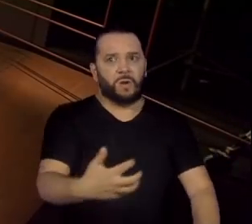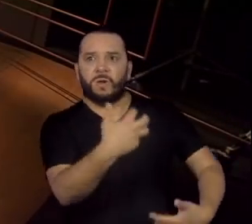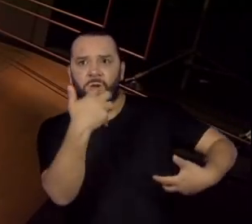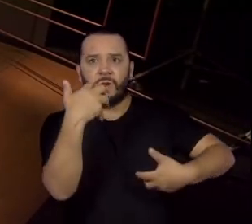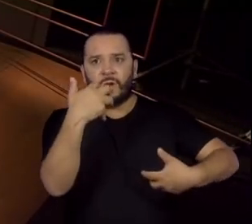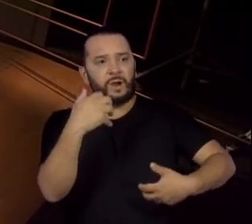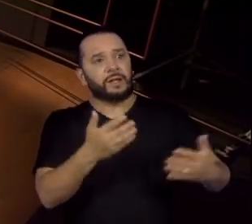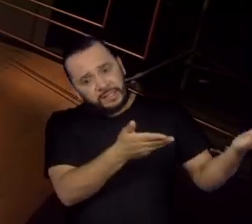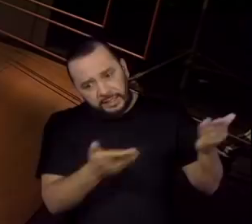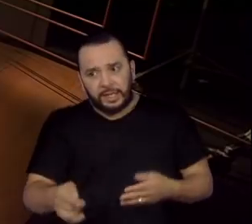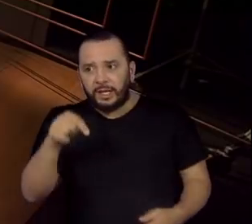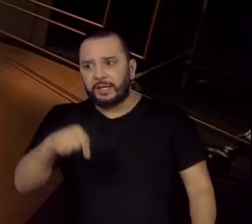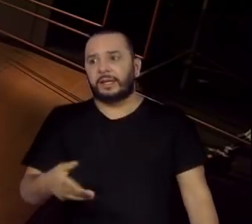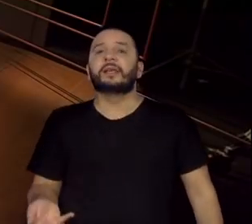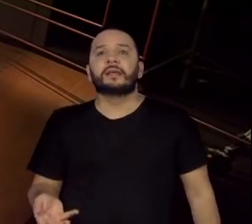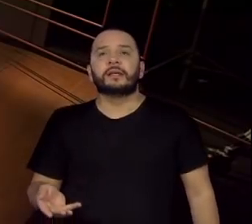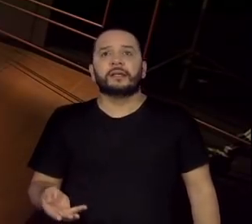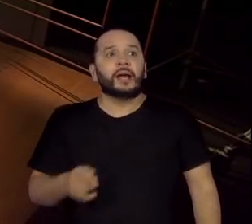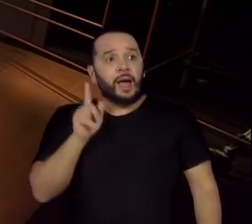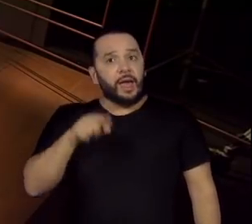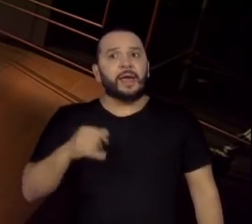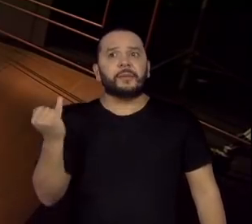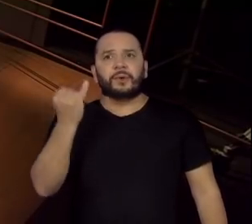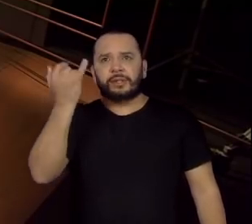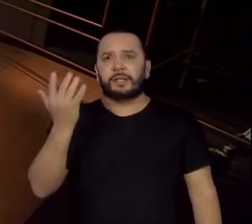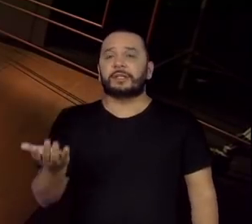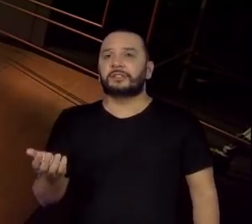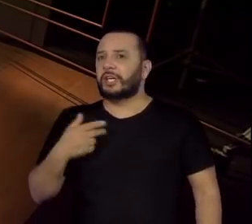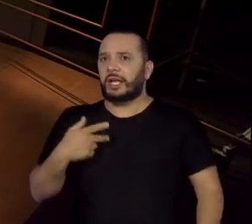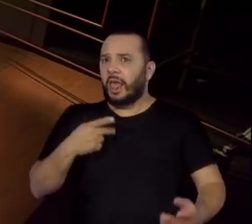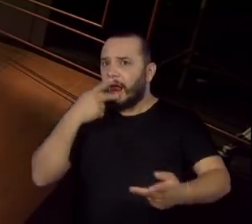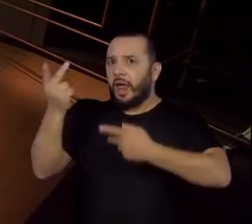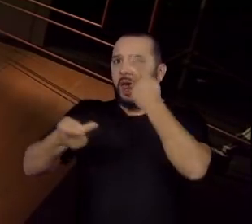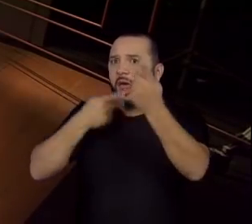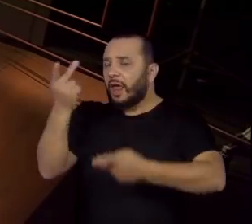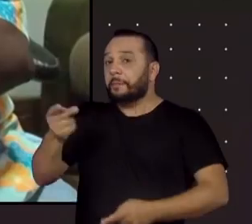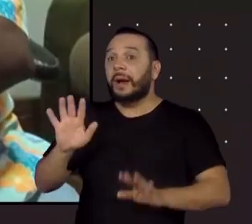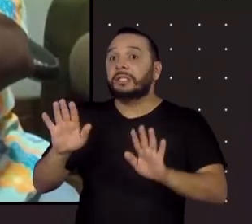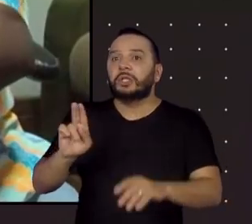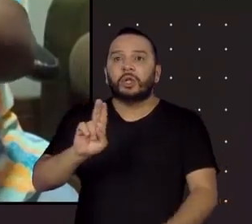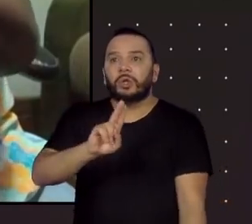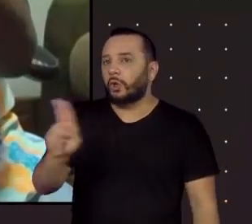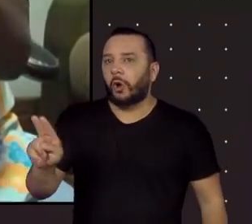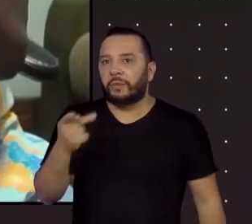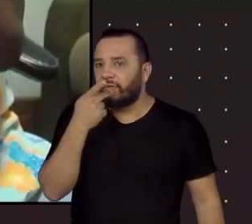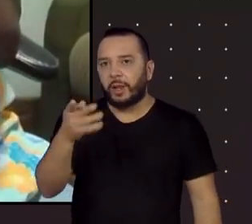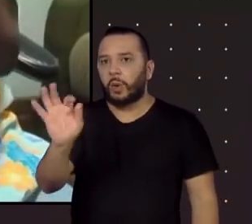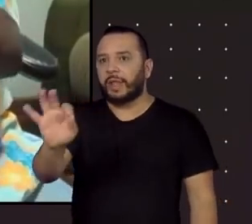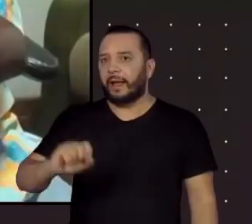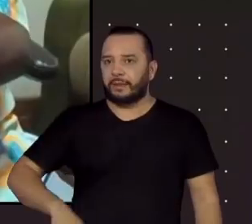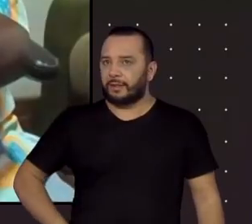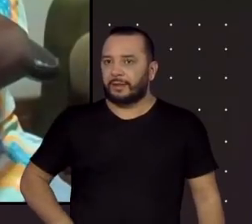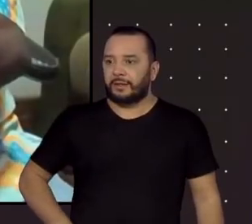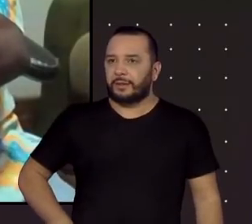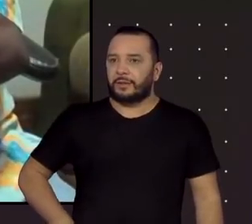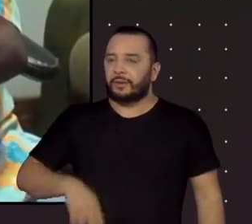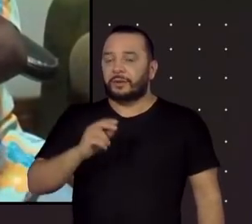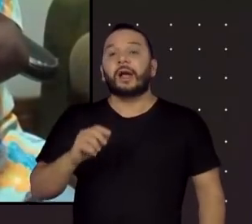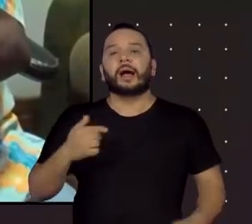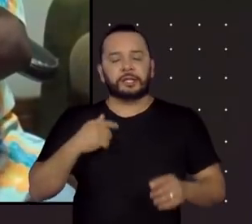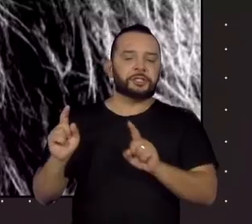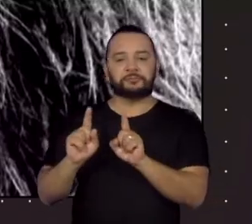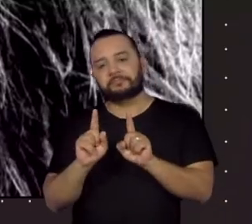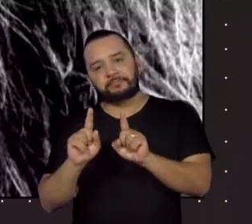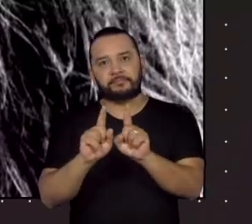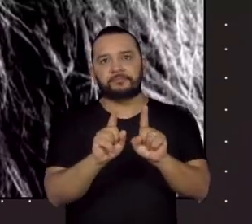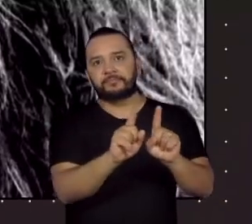ela para cá, porque é uma pessoa muito importante. E ele não falava quem era. No meio do caminho, ele disse assim,